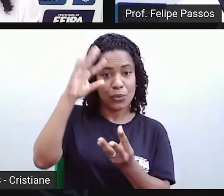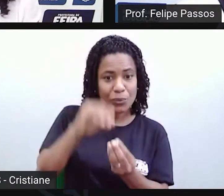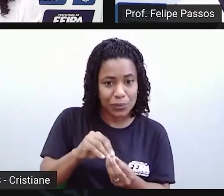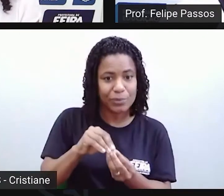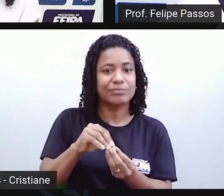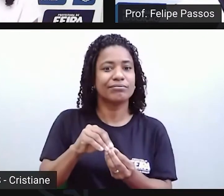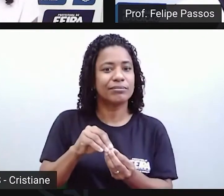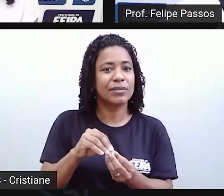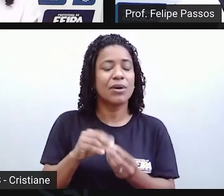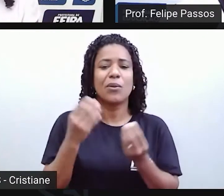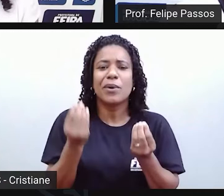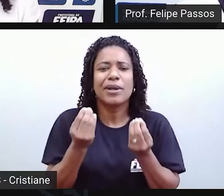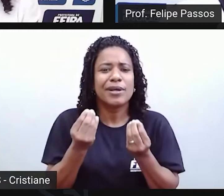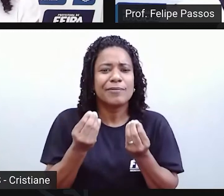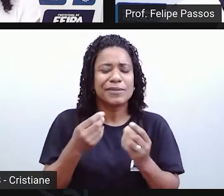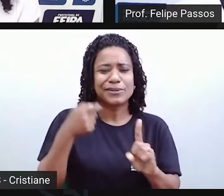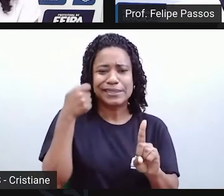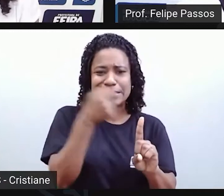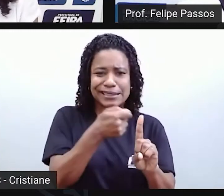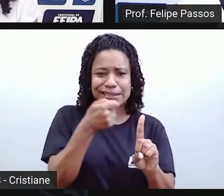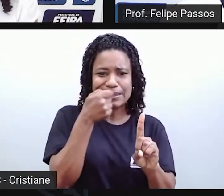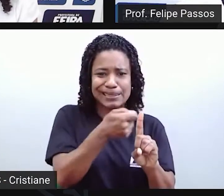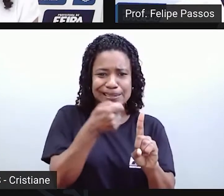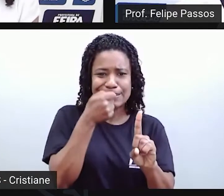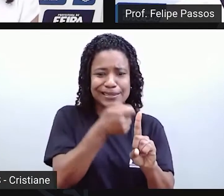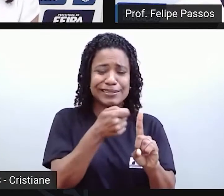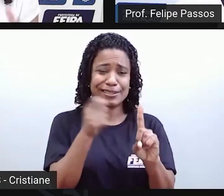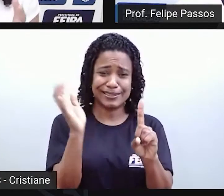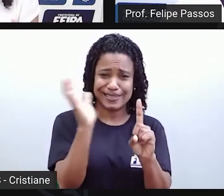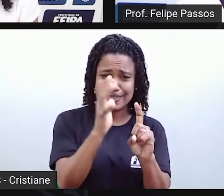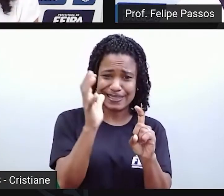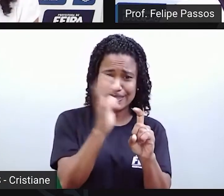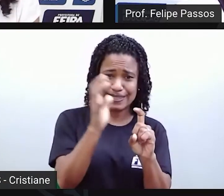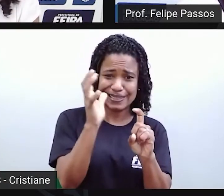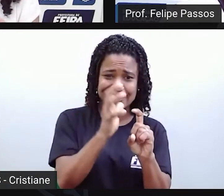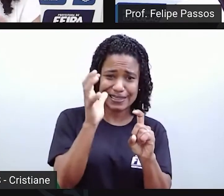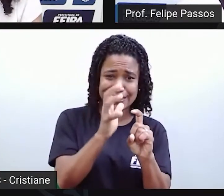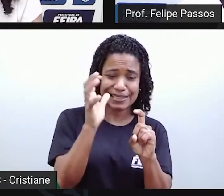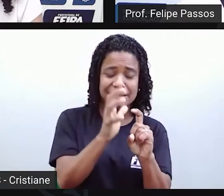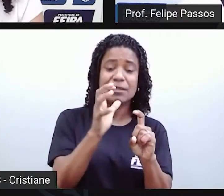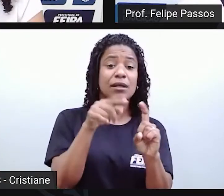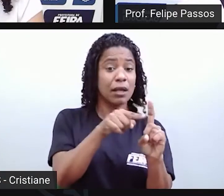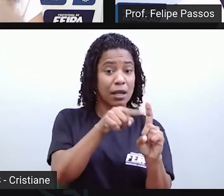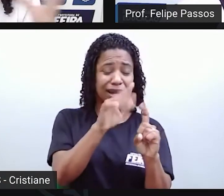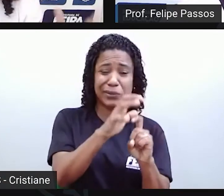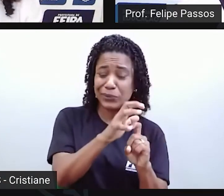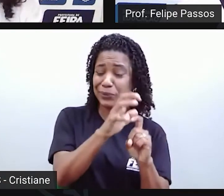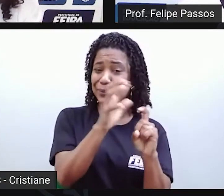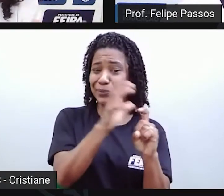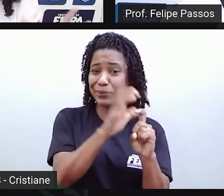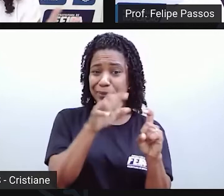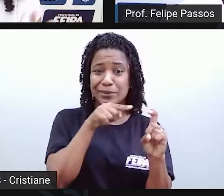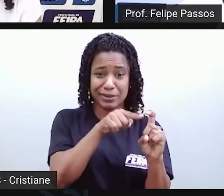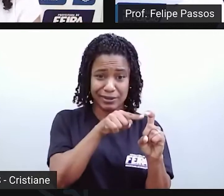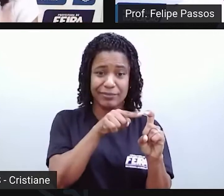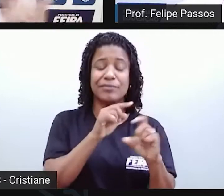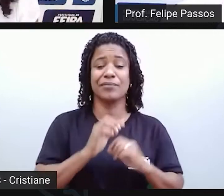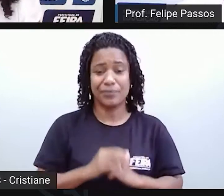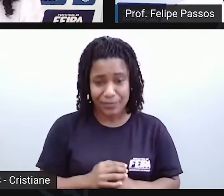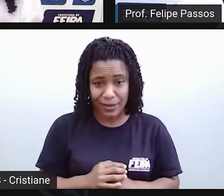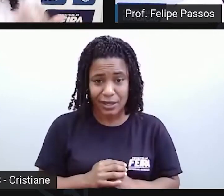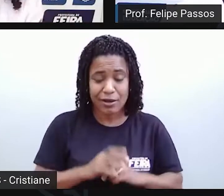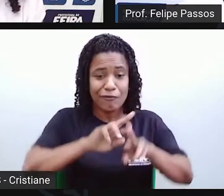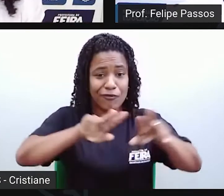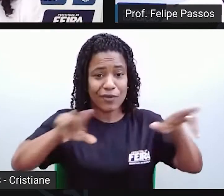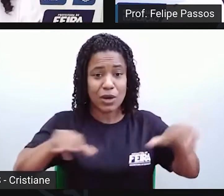pressão estética e a noção de pressão estética para a nossa sociedade. Pressão estética são uma série de práticas